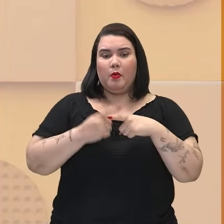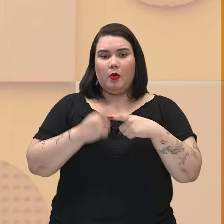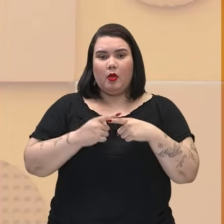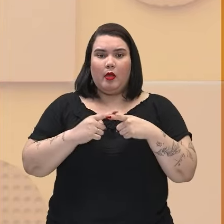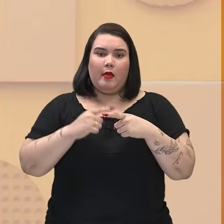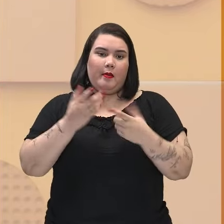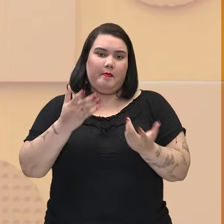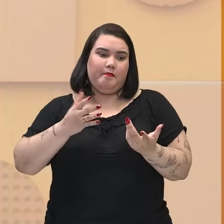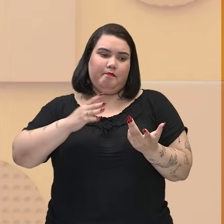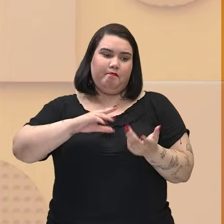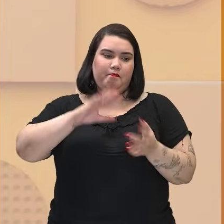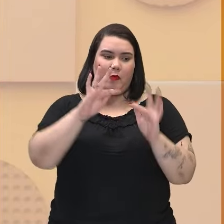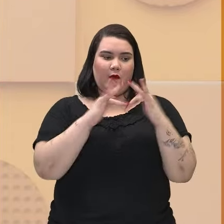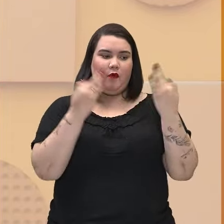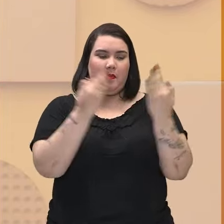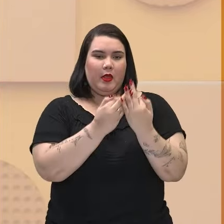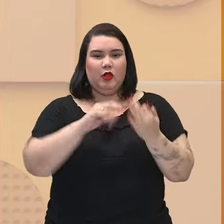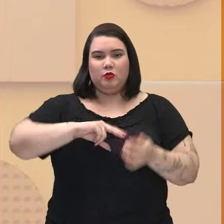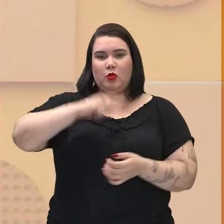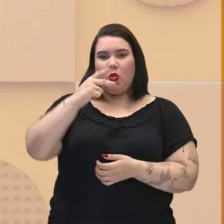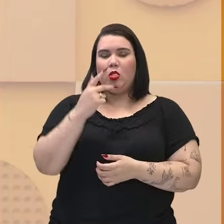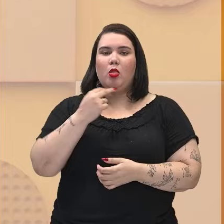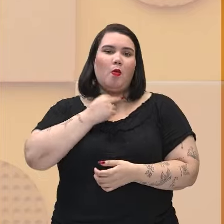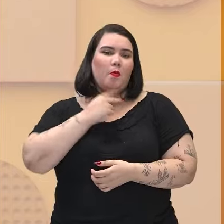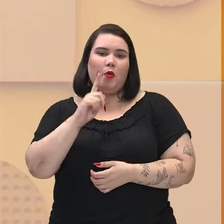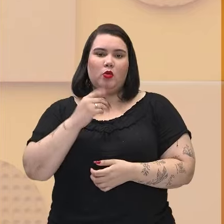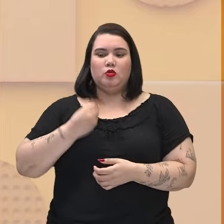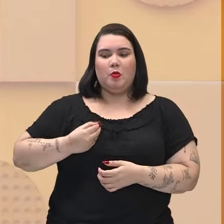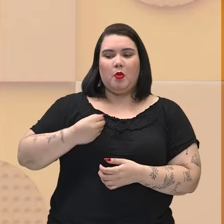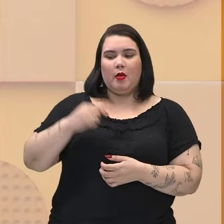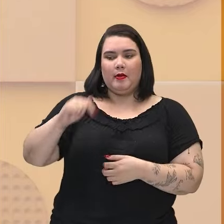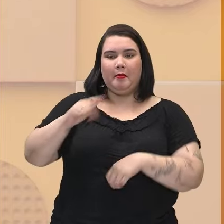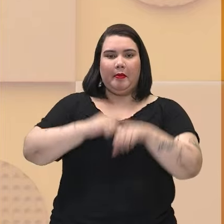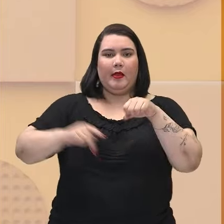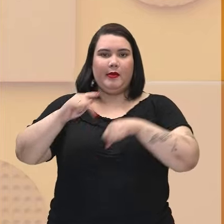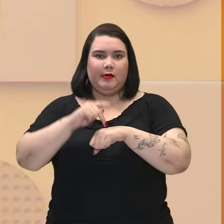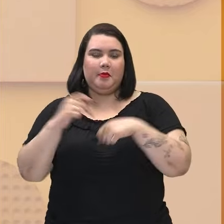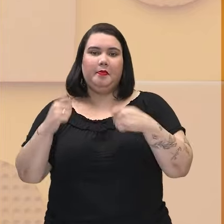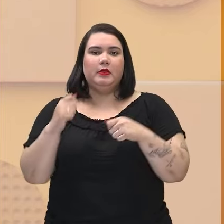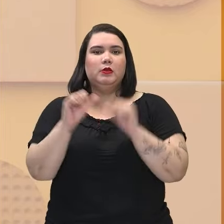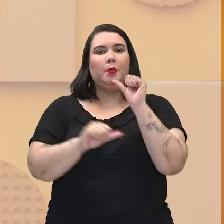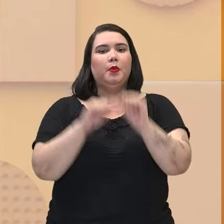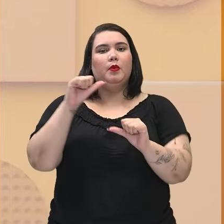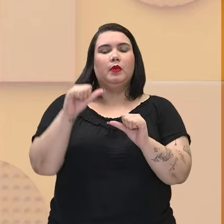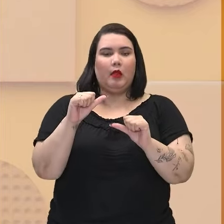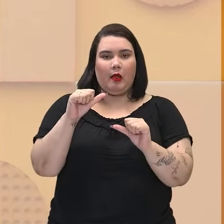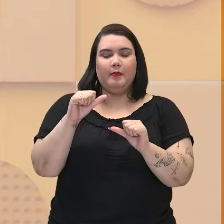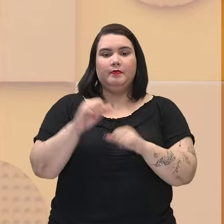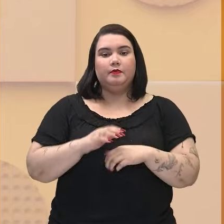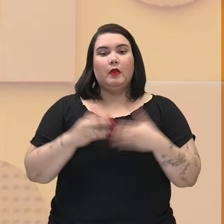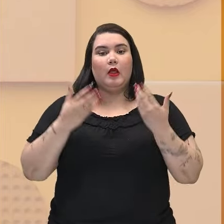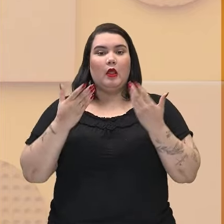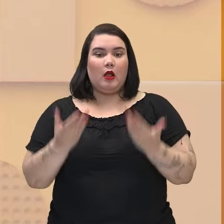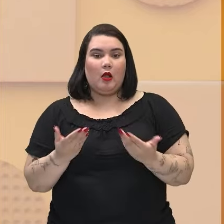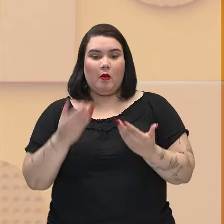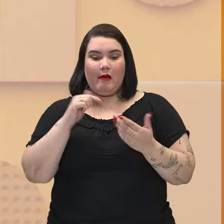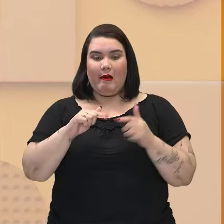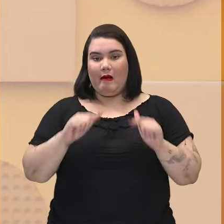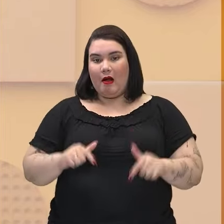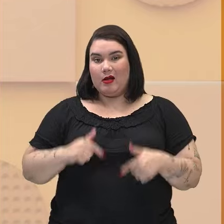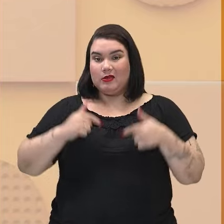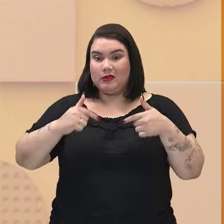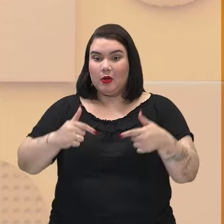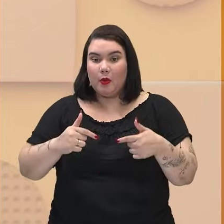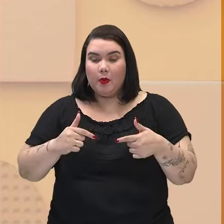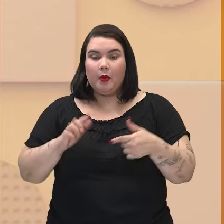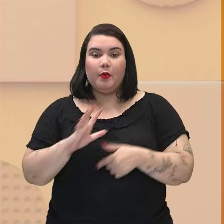morar numa colônia qualquer. No mínimo tinha que ser um Reino Unido. Só que, justamente por conta dessa ação, é